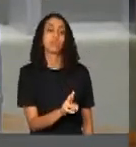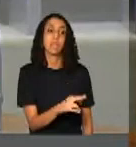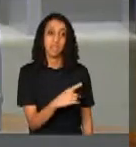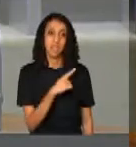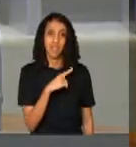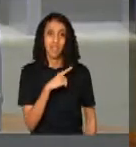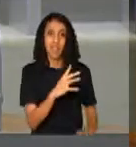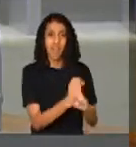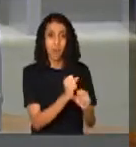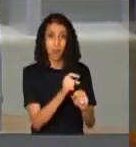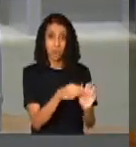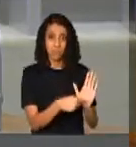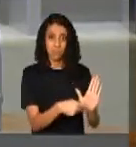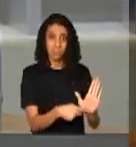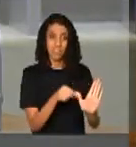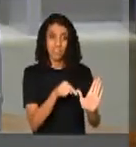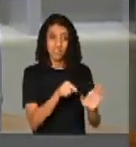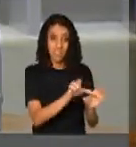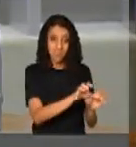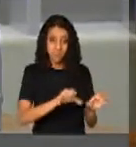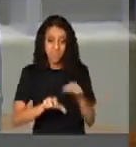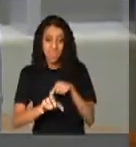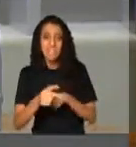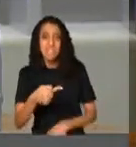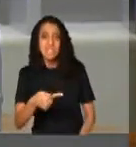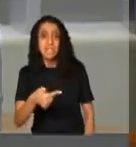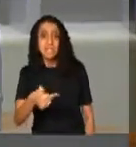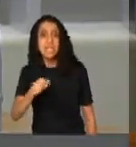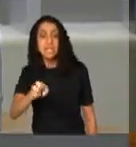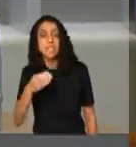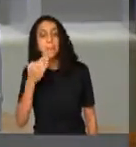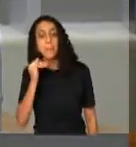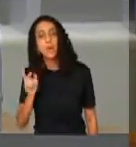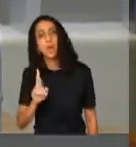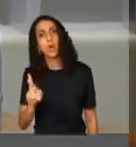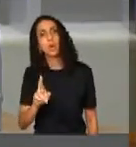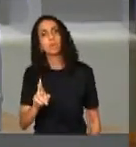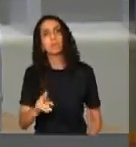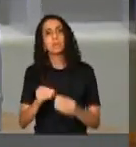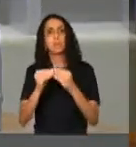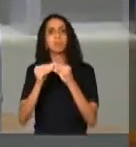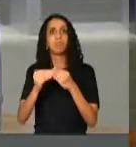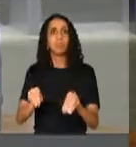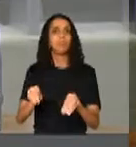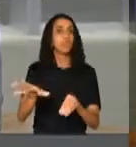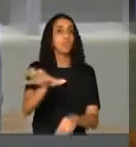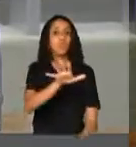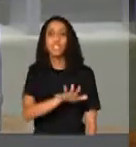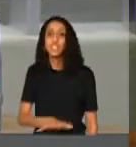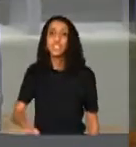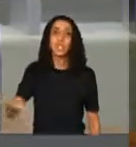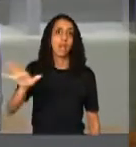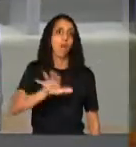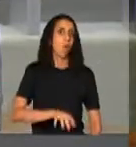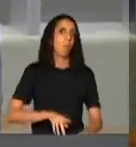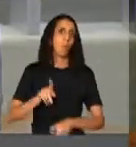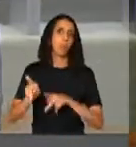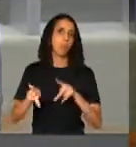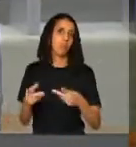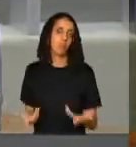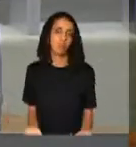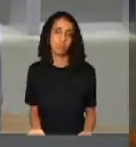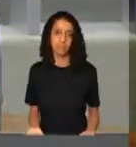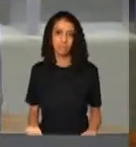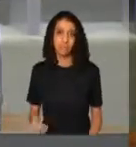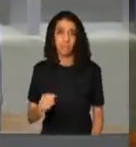ali naquela conta, 715 bilhões atinge o regime geral de previdência social.